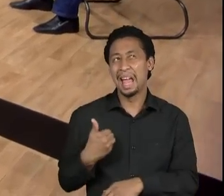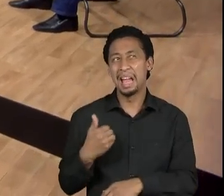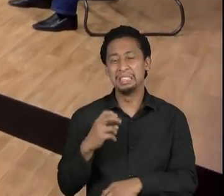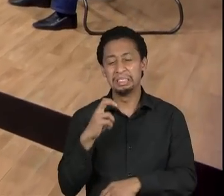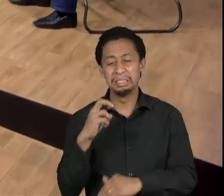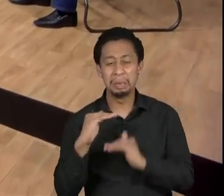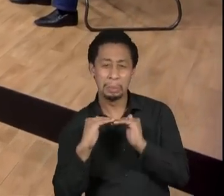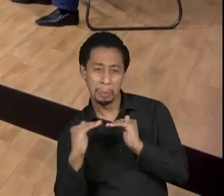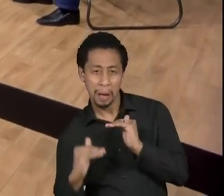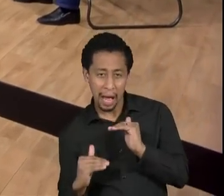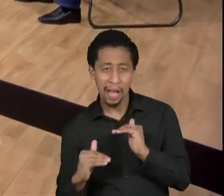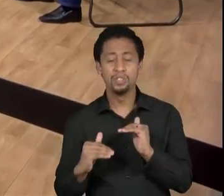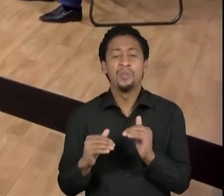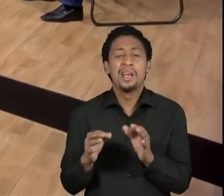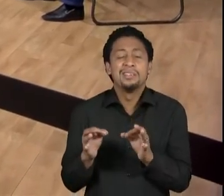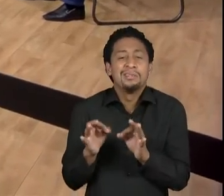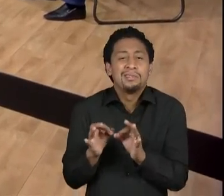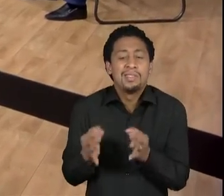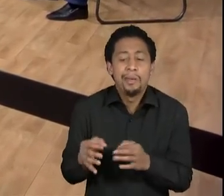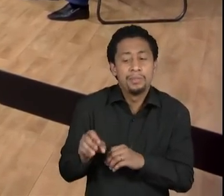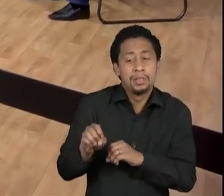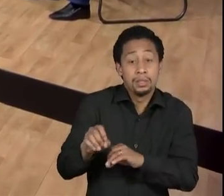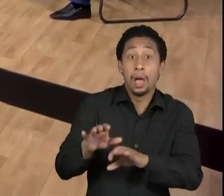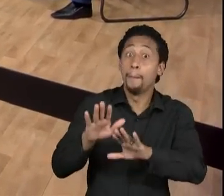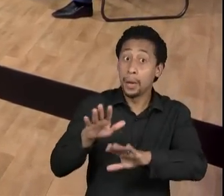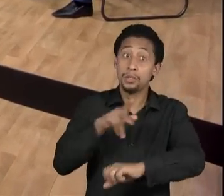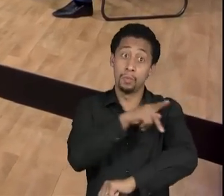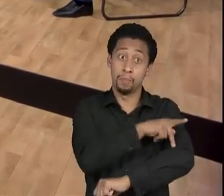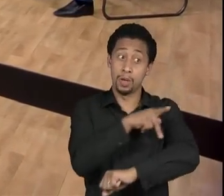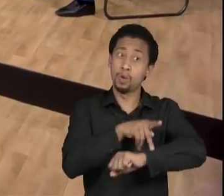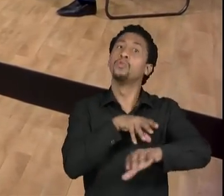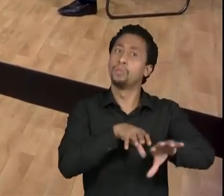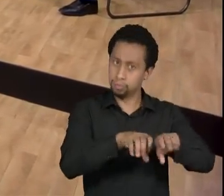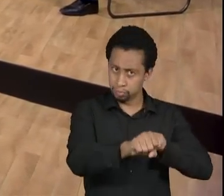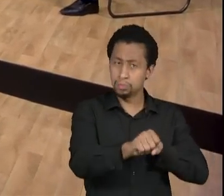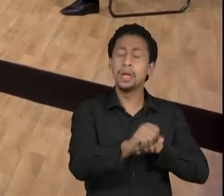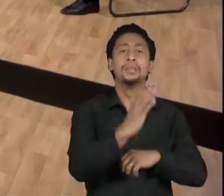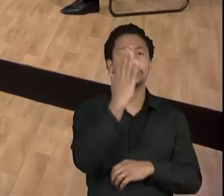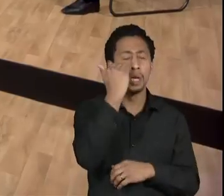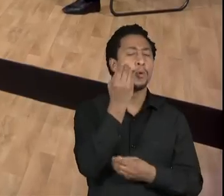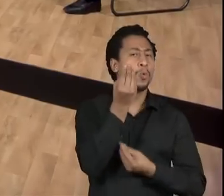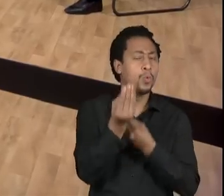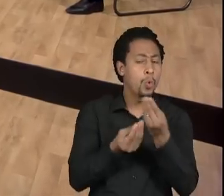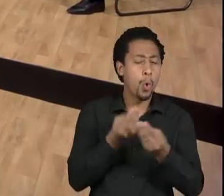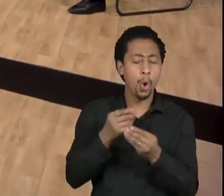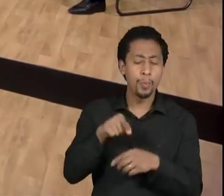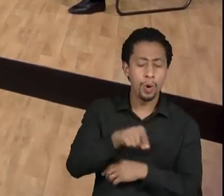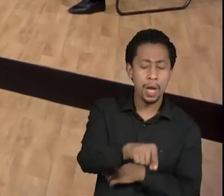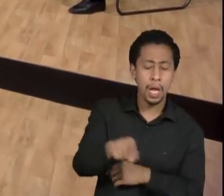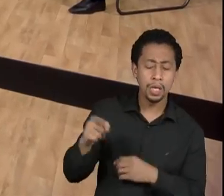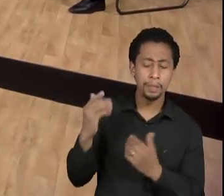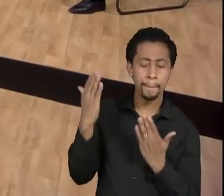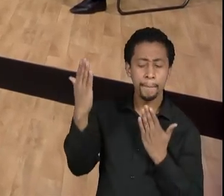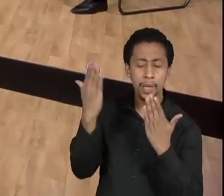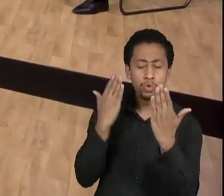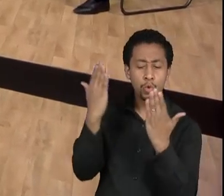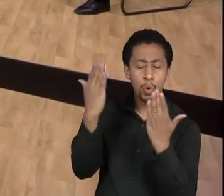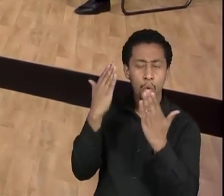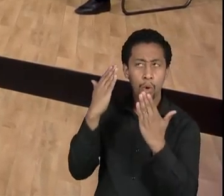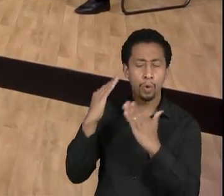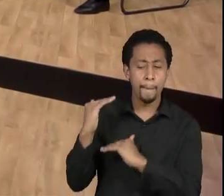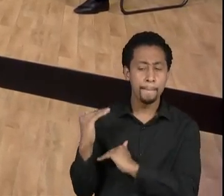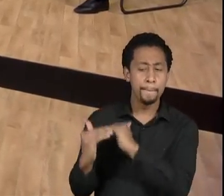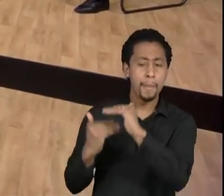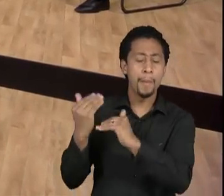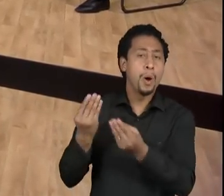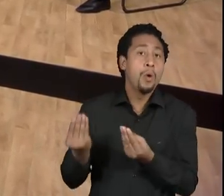iniciais e da educação infantil tem uma especialização em desenvolvimento psicológico da criança. O ponto aqui é que, por mais